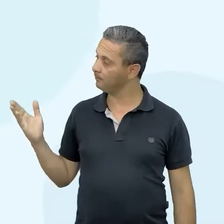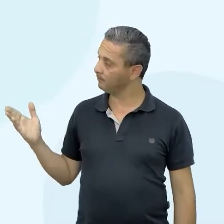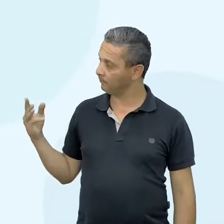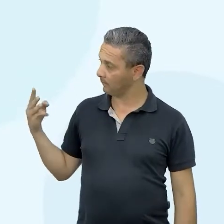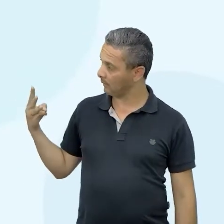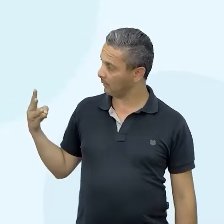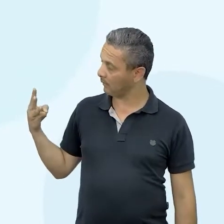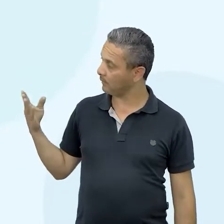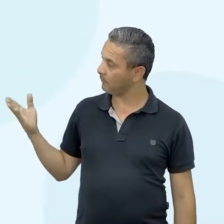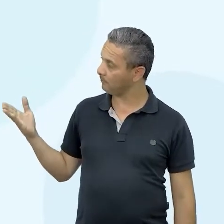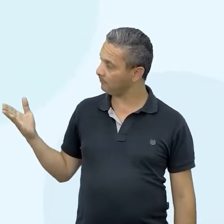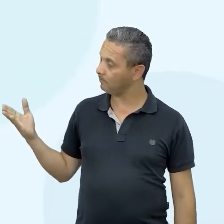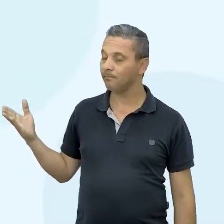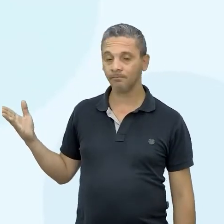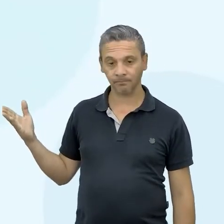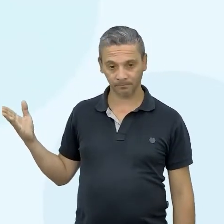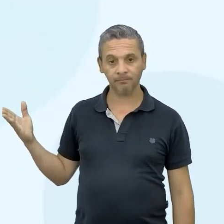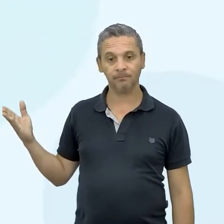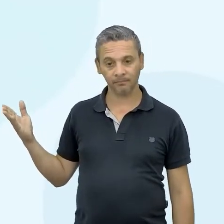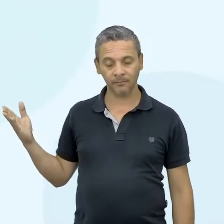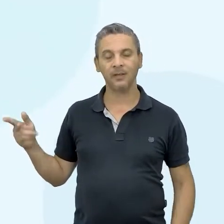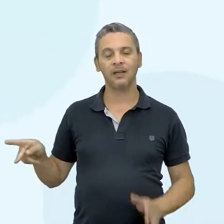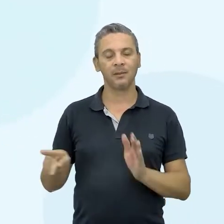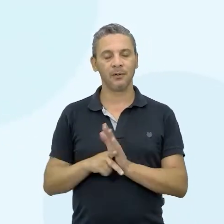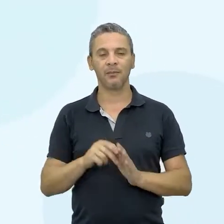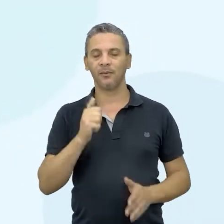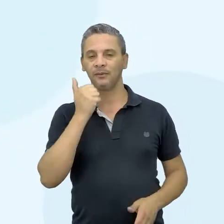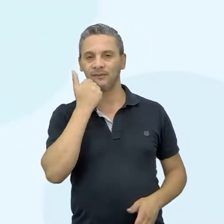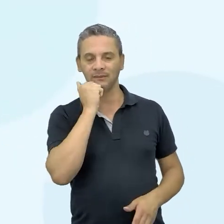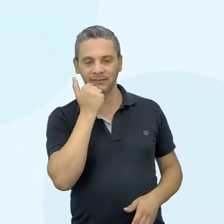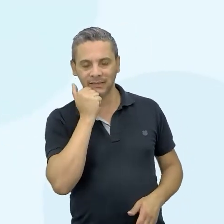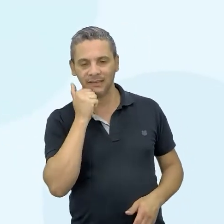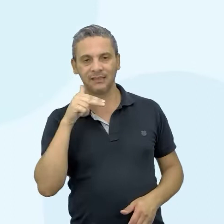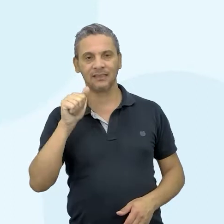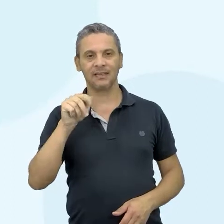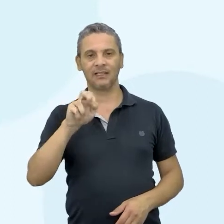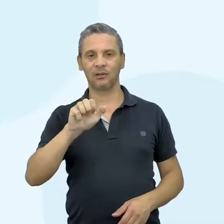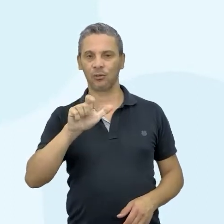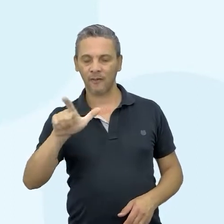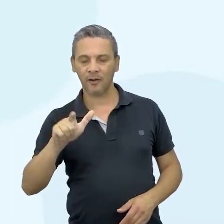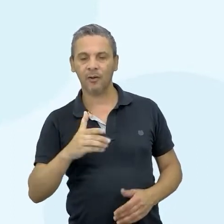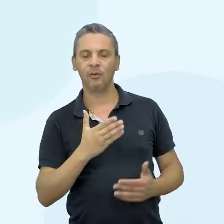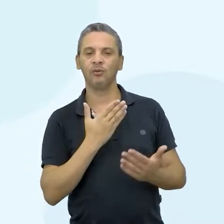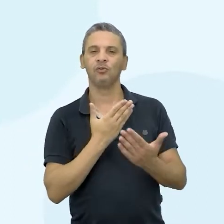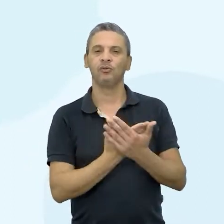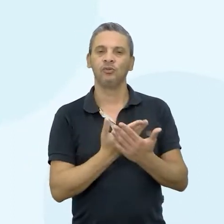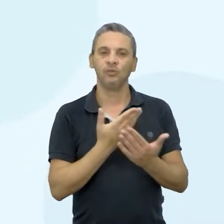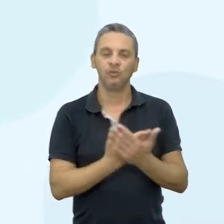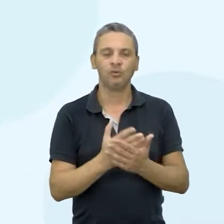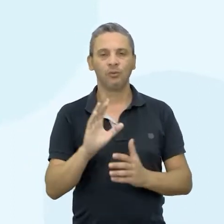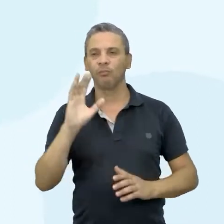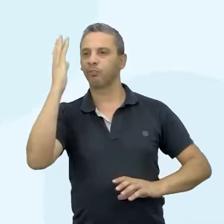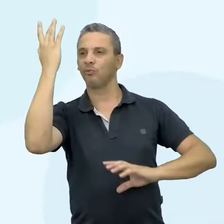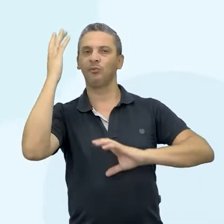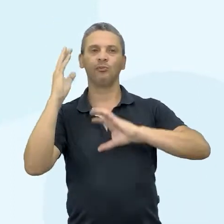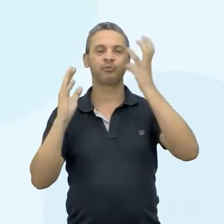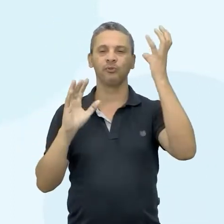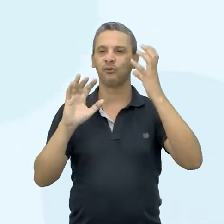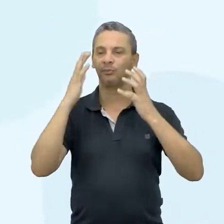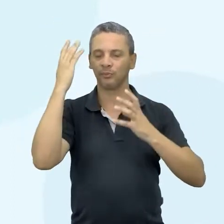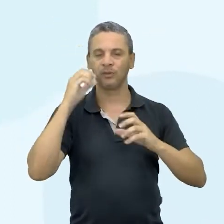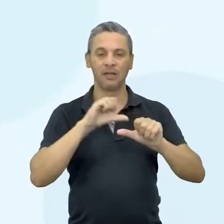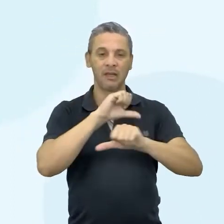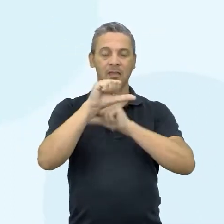3 aí, todas elas são da parte de ciências naturais, o estudo dos fenômenos naturais, transformações